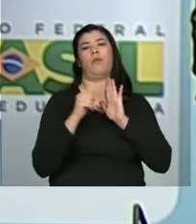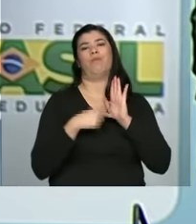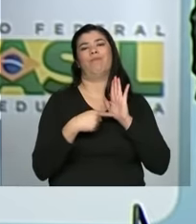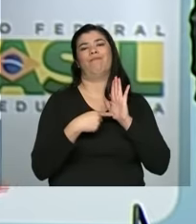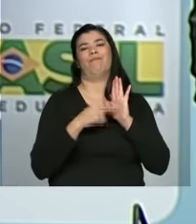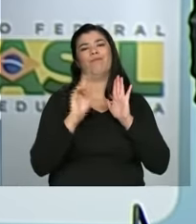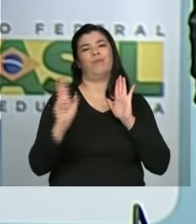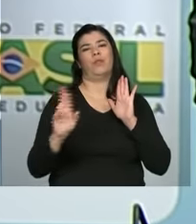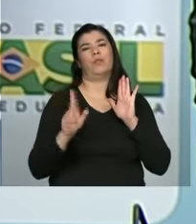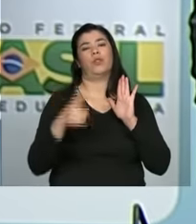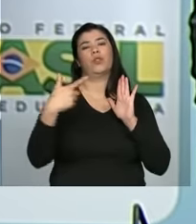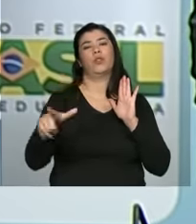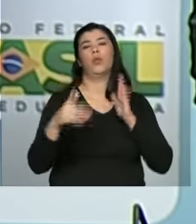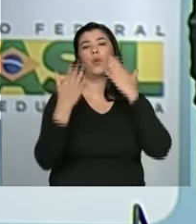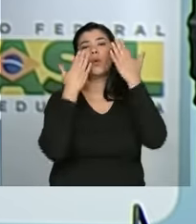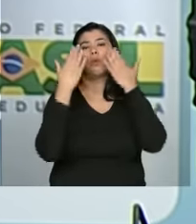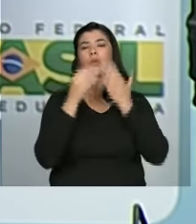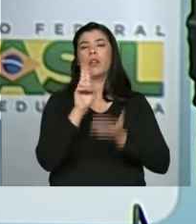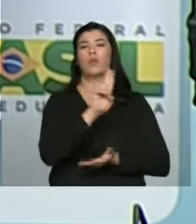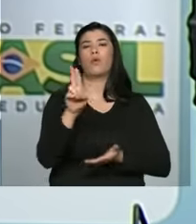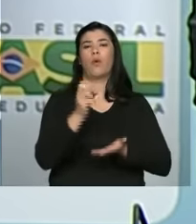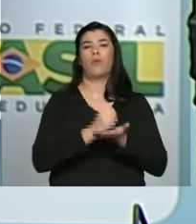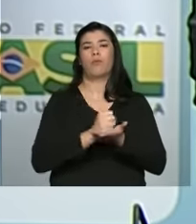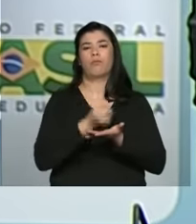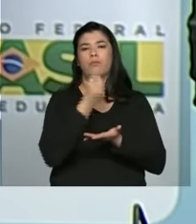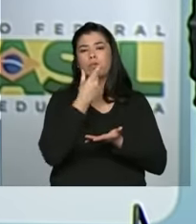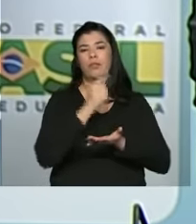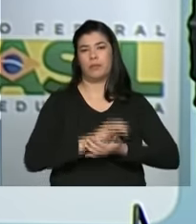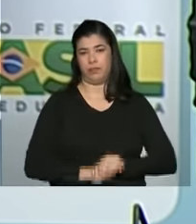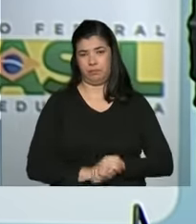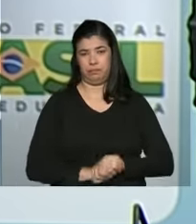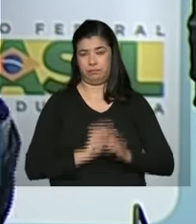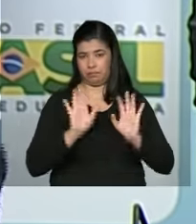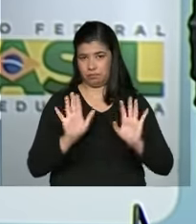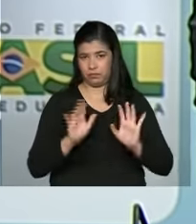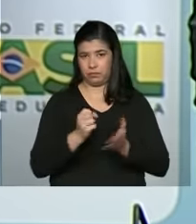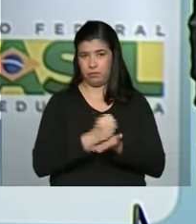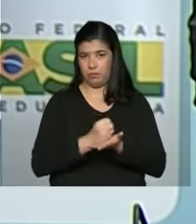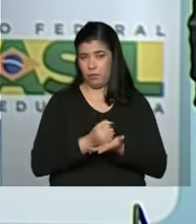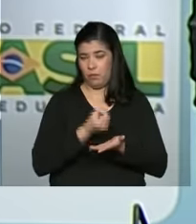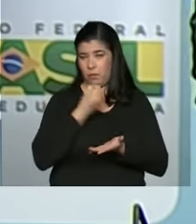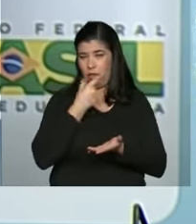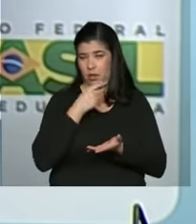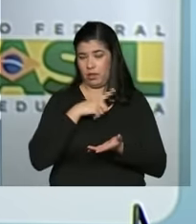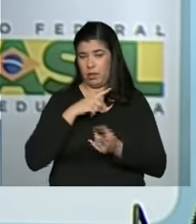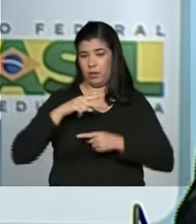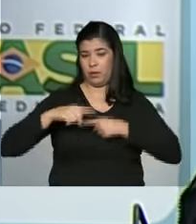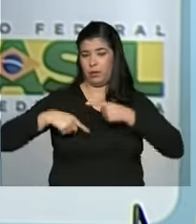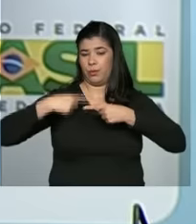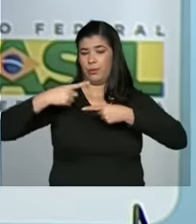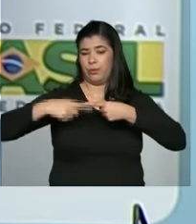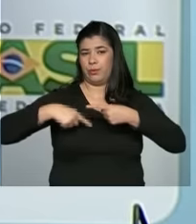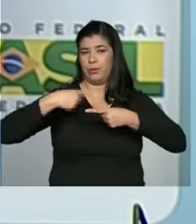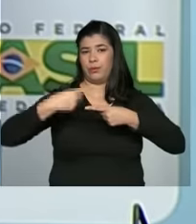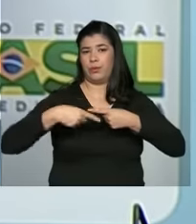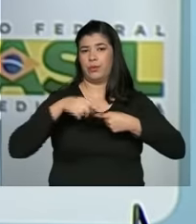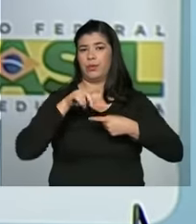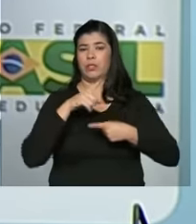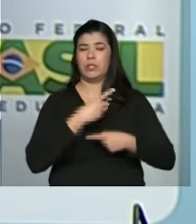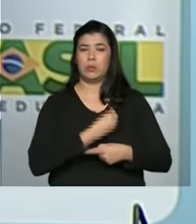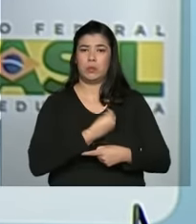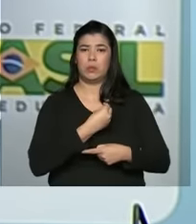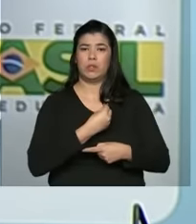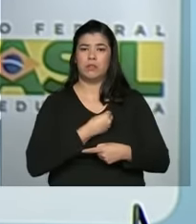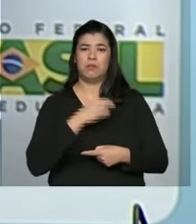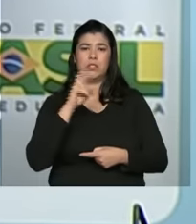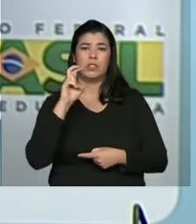médicos inclusive dos medicamentos por exemplo medicamento ele tem um ciclo de vida que em média tá ali entre 5